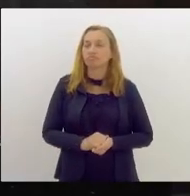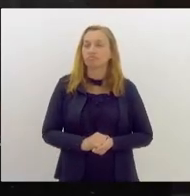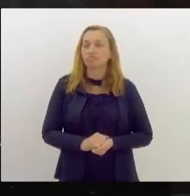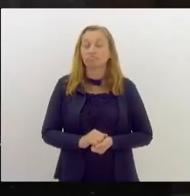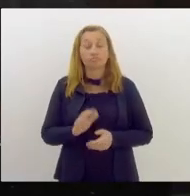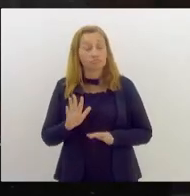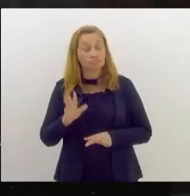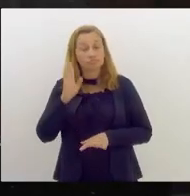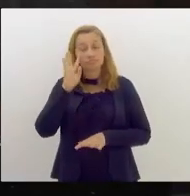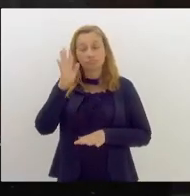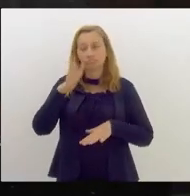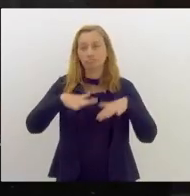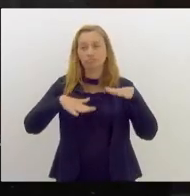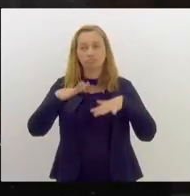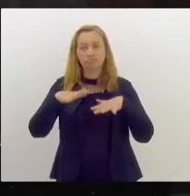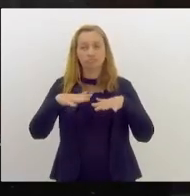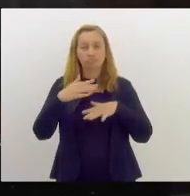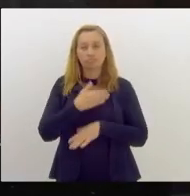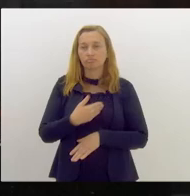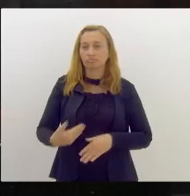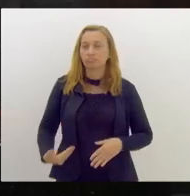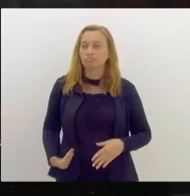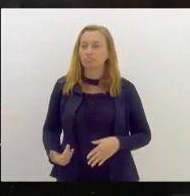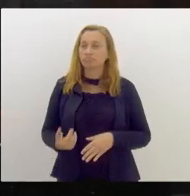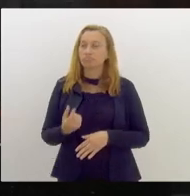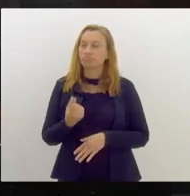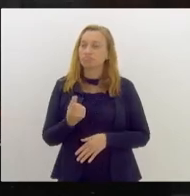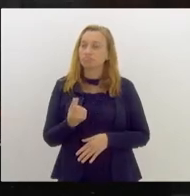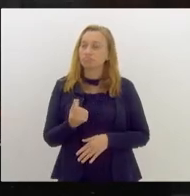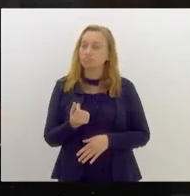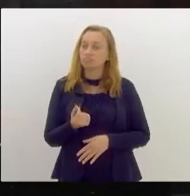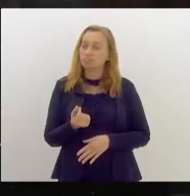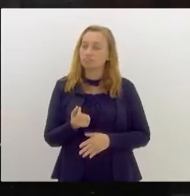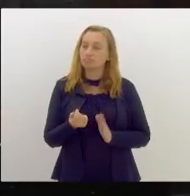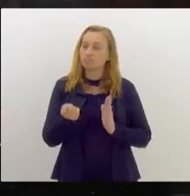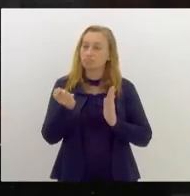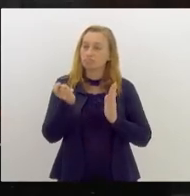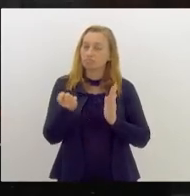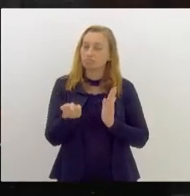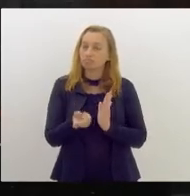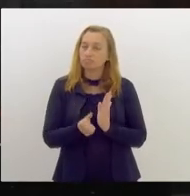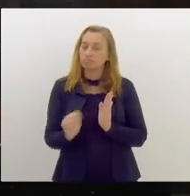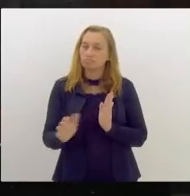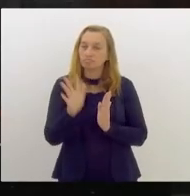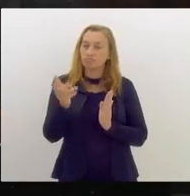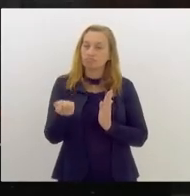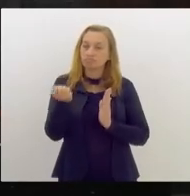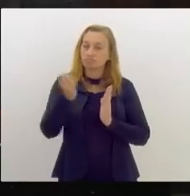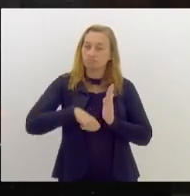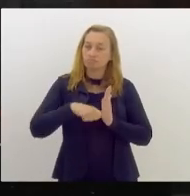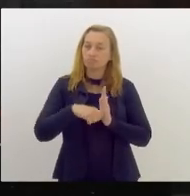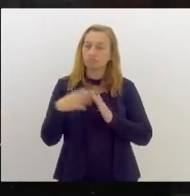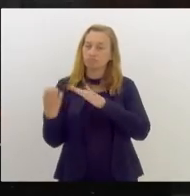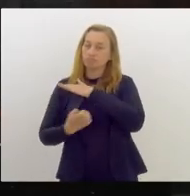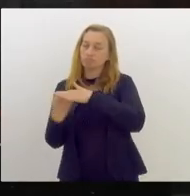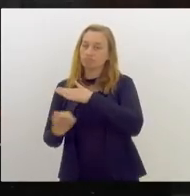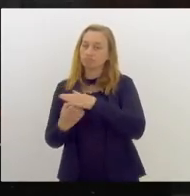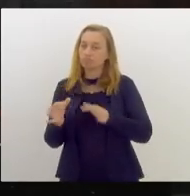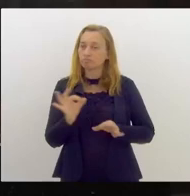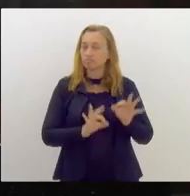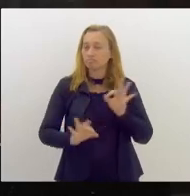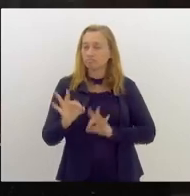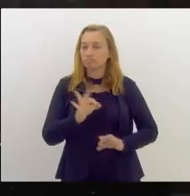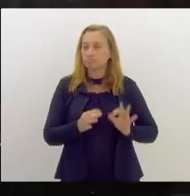que um determinado governo aumente a carga tributária as empresas fizeram o seu planejamento